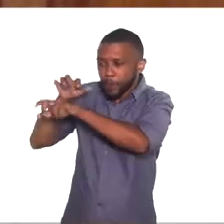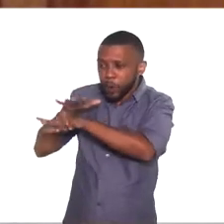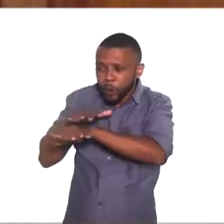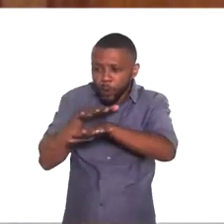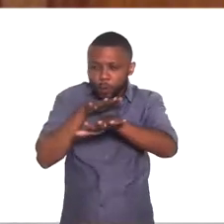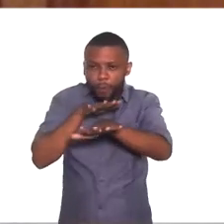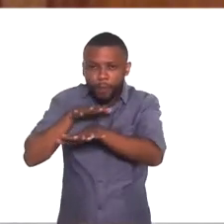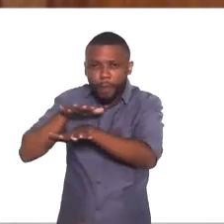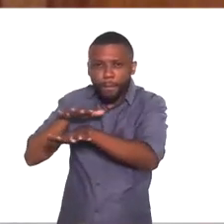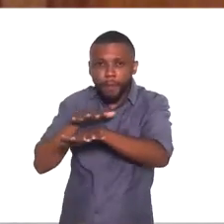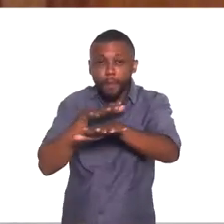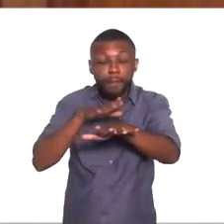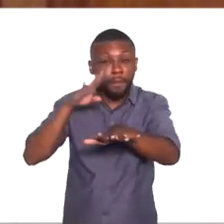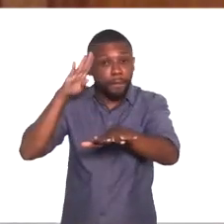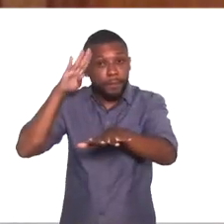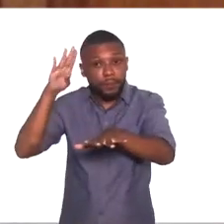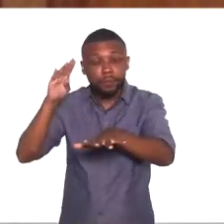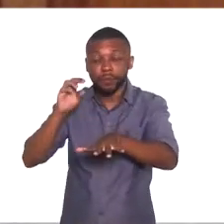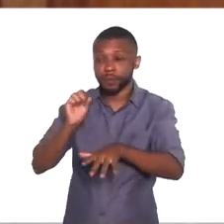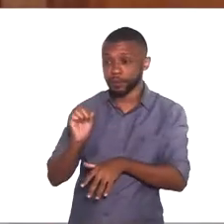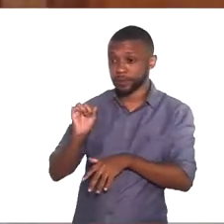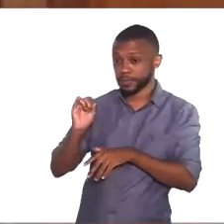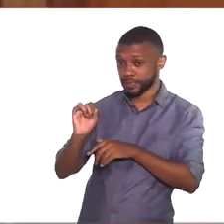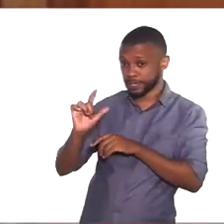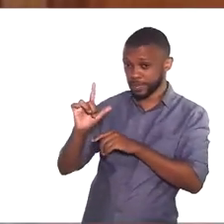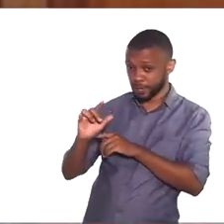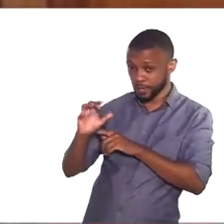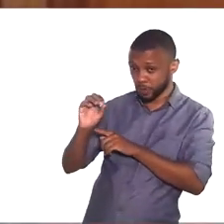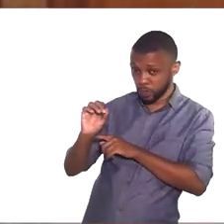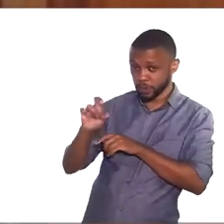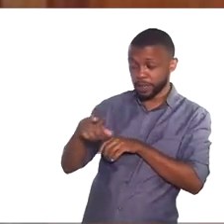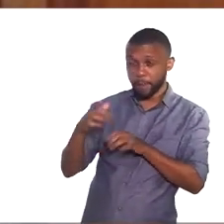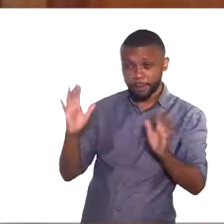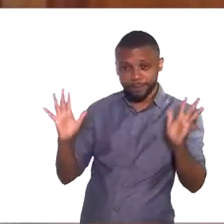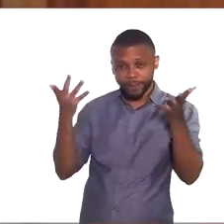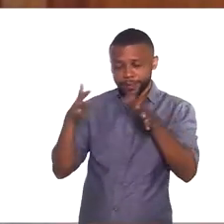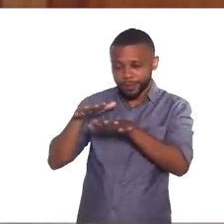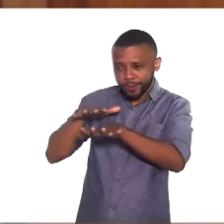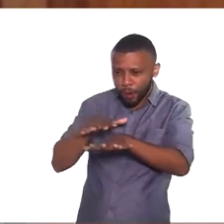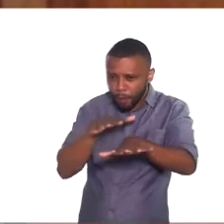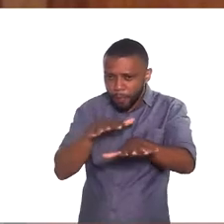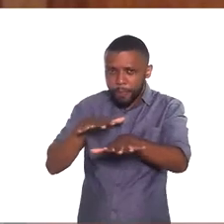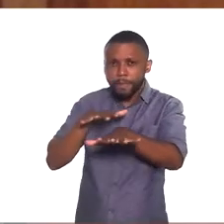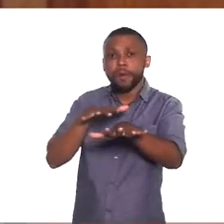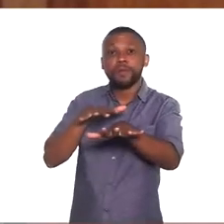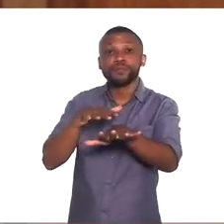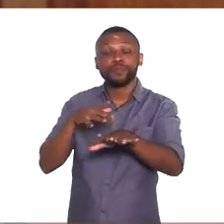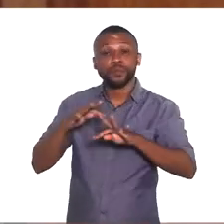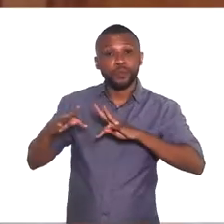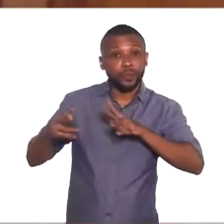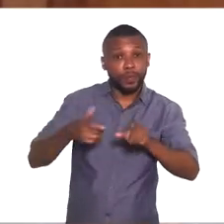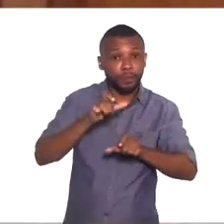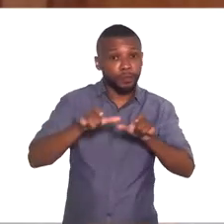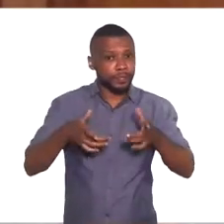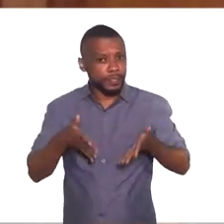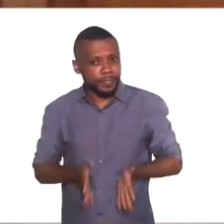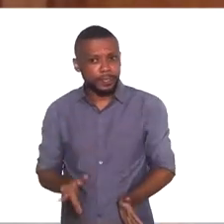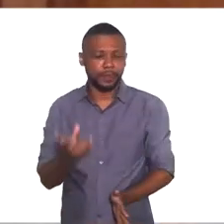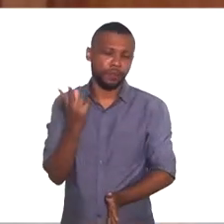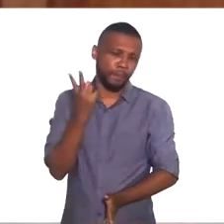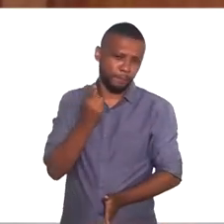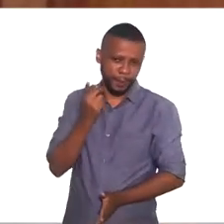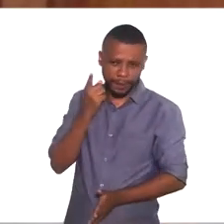várias cotações são dezenas de procissões a principal que é o Sírio e de uma certa forma